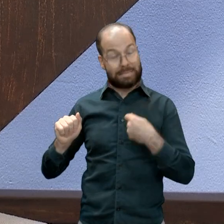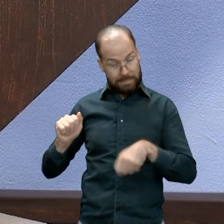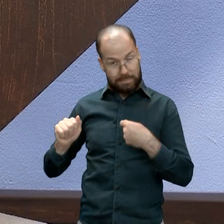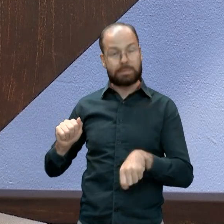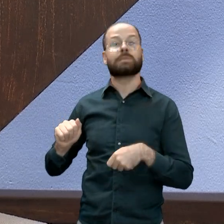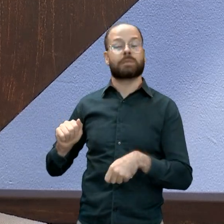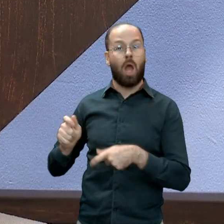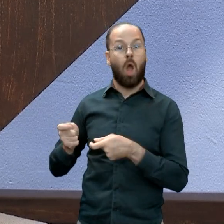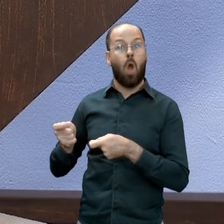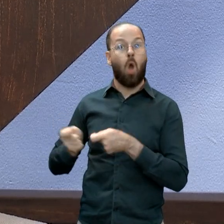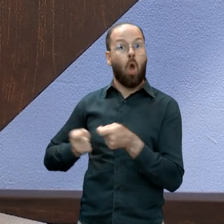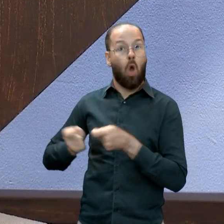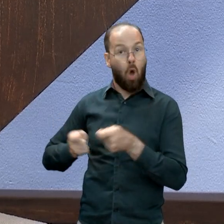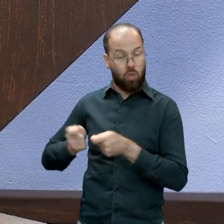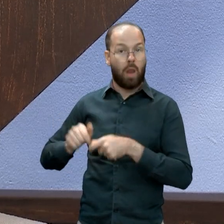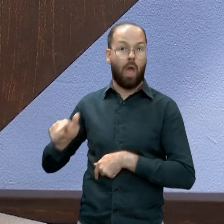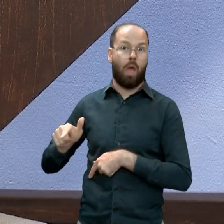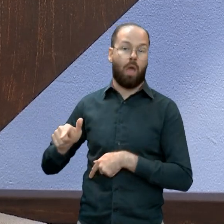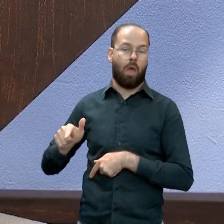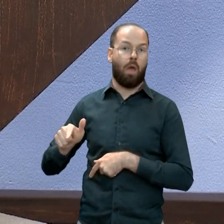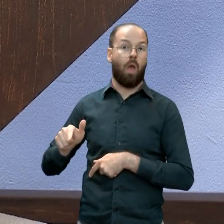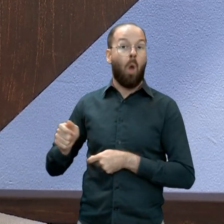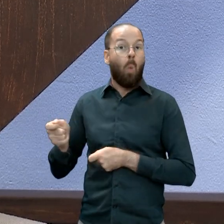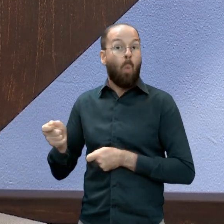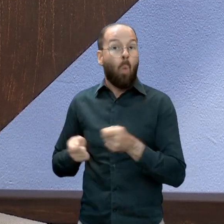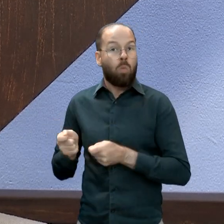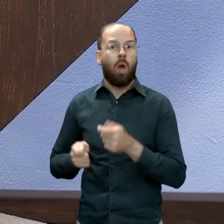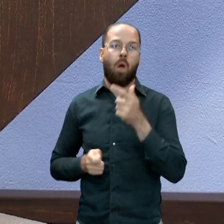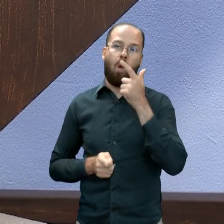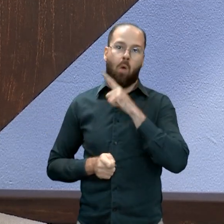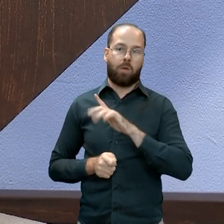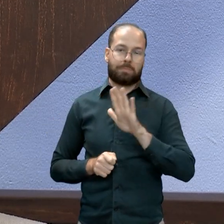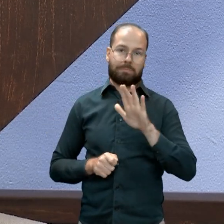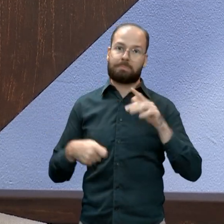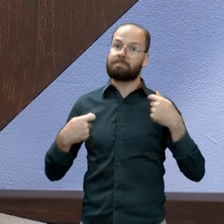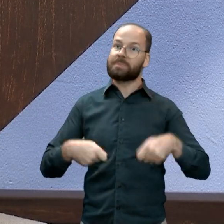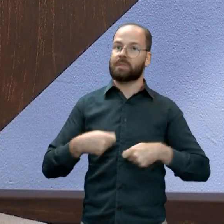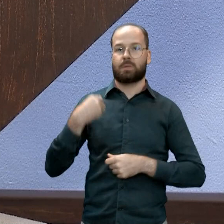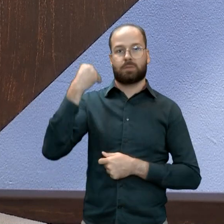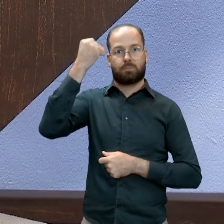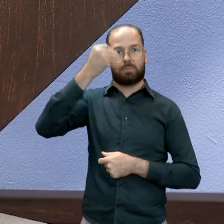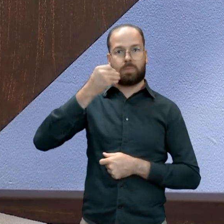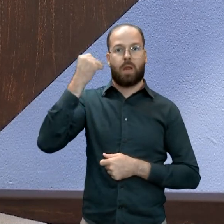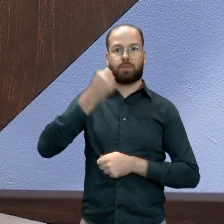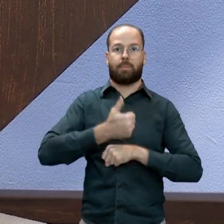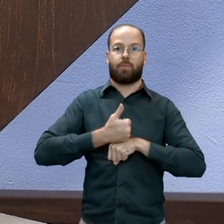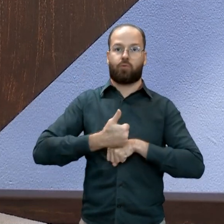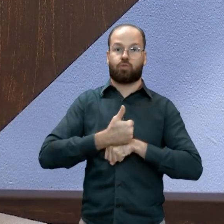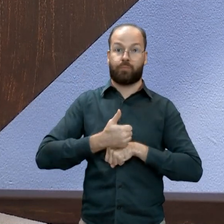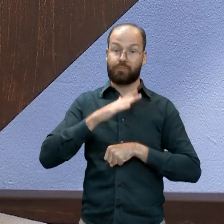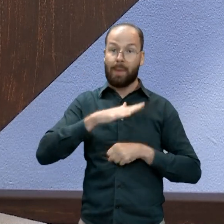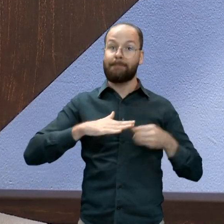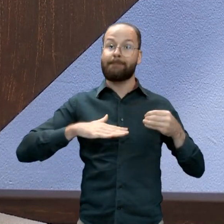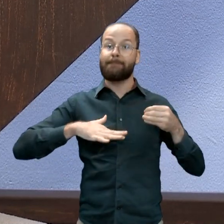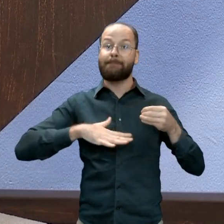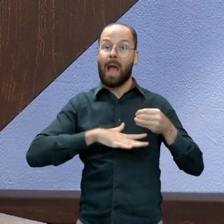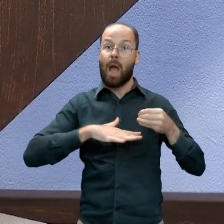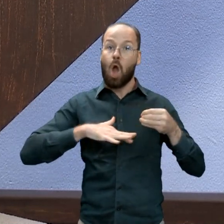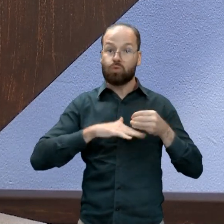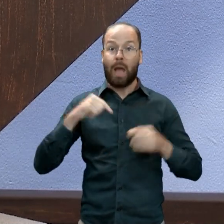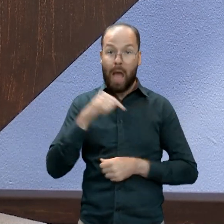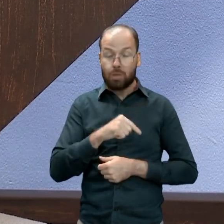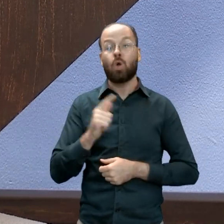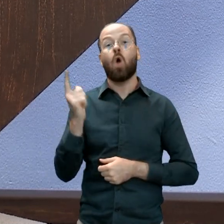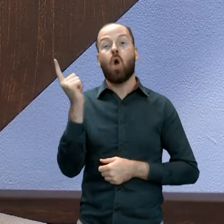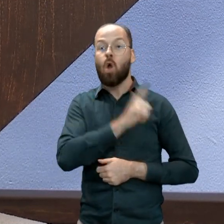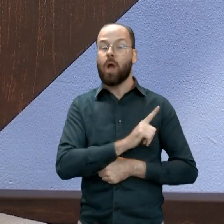só é possível pela experiência profissional. E, na verdade, esse banco de dados, ele só é possível porque teve uma coleta humana.